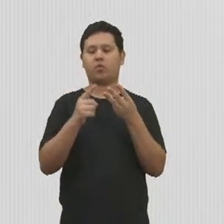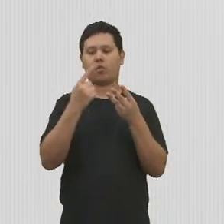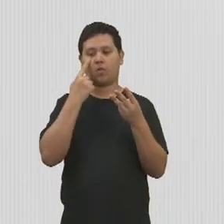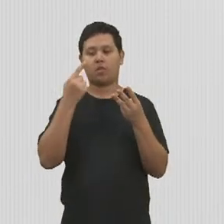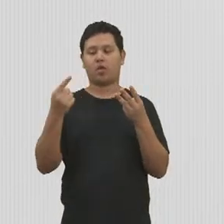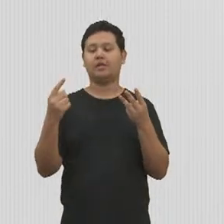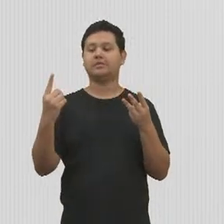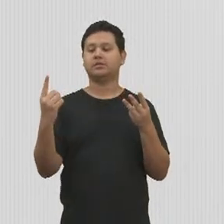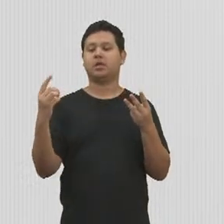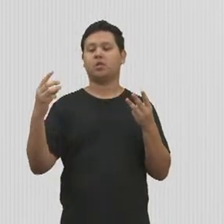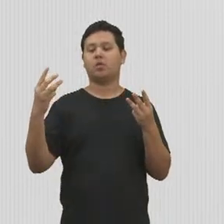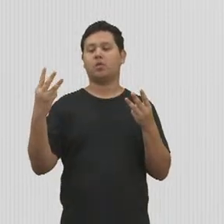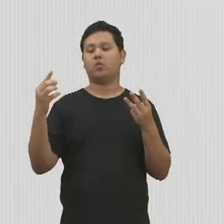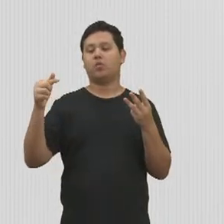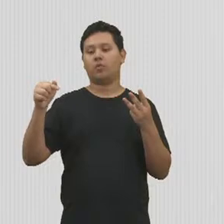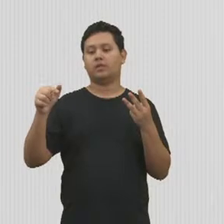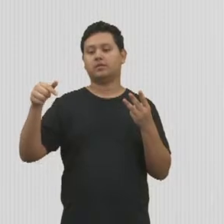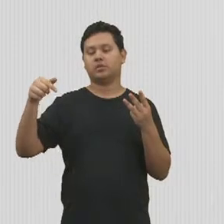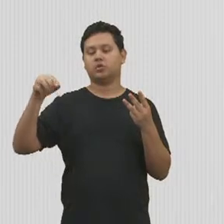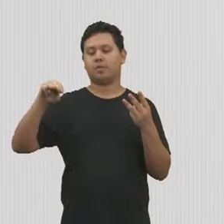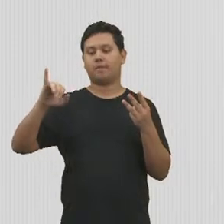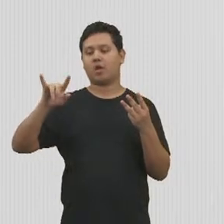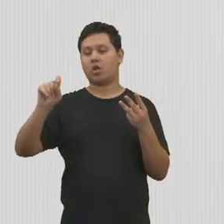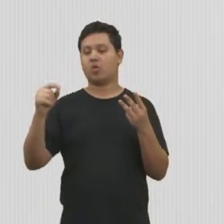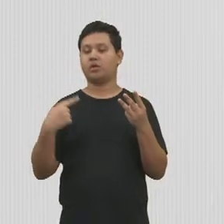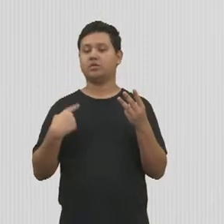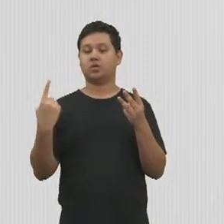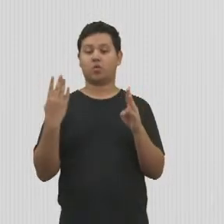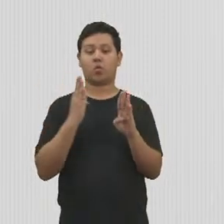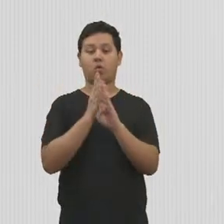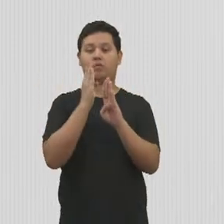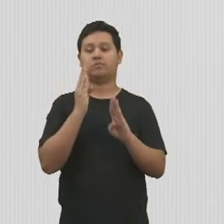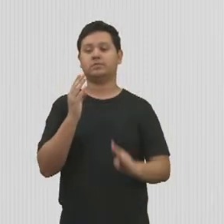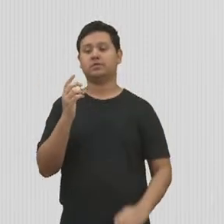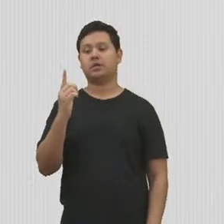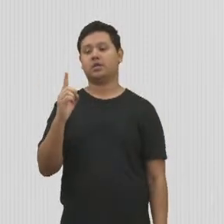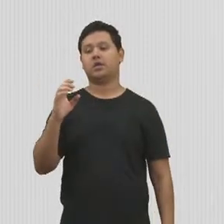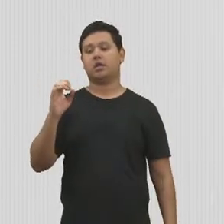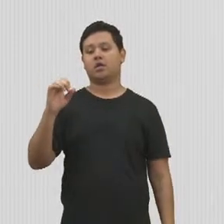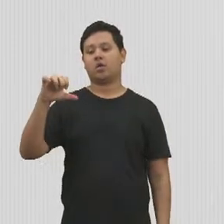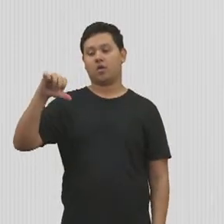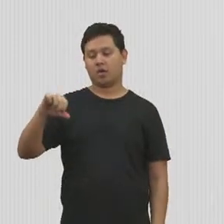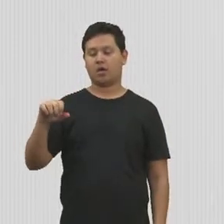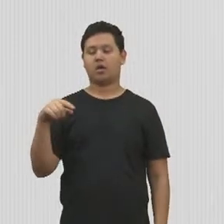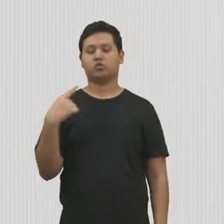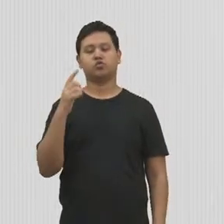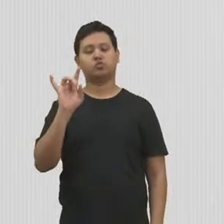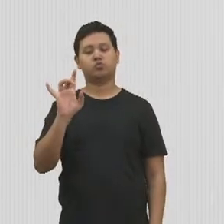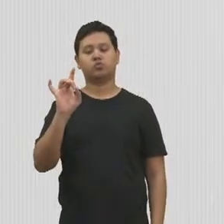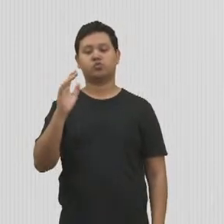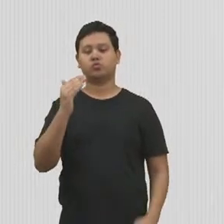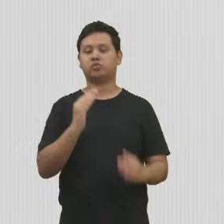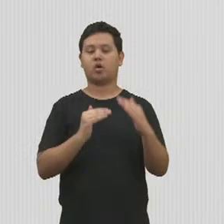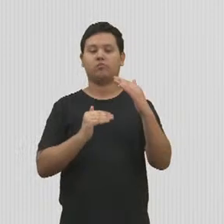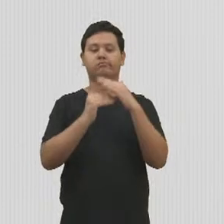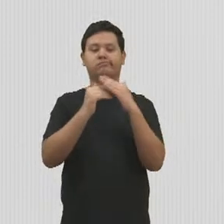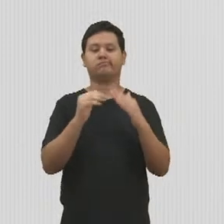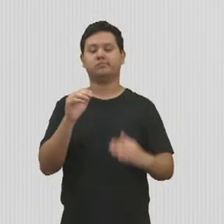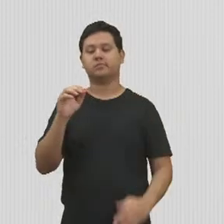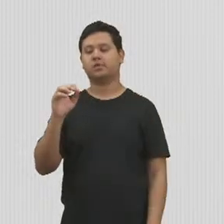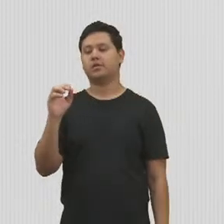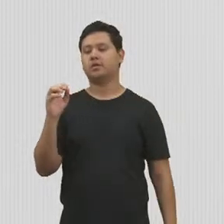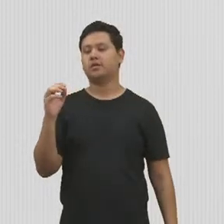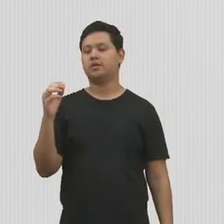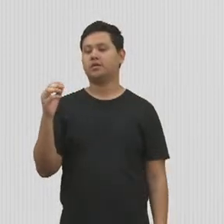previsto 137 milhões e recebemos 109 milhões, 80% do que estava previsto no orçamento. No